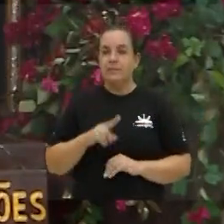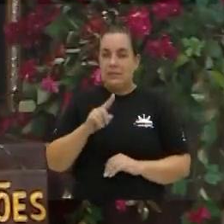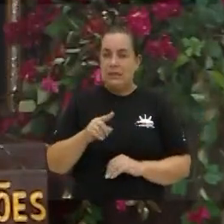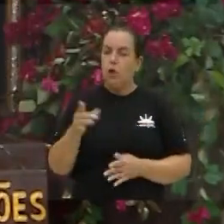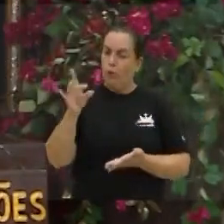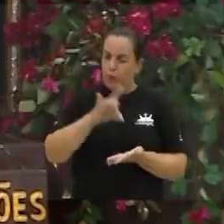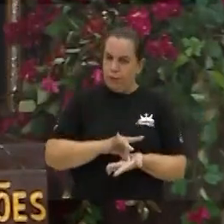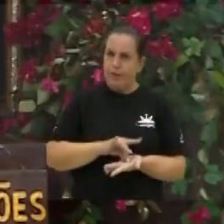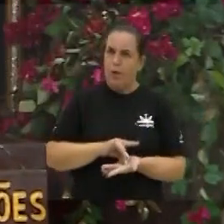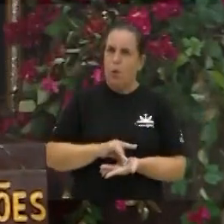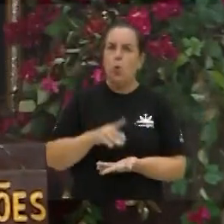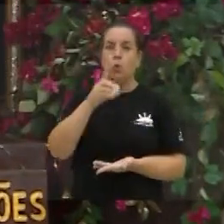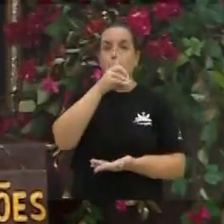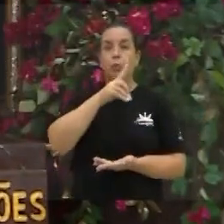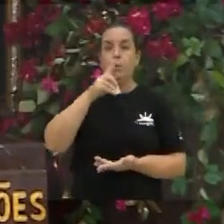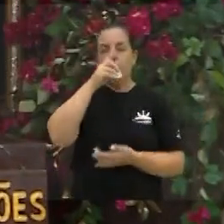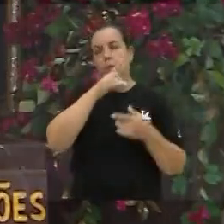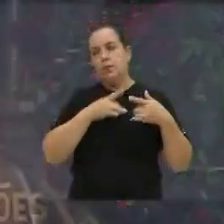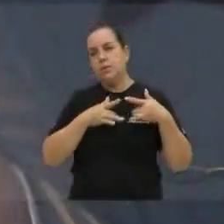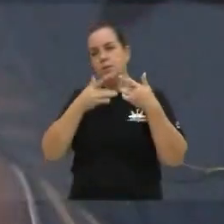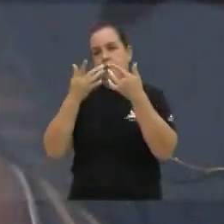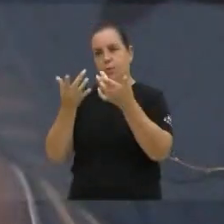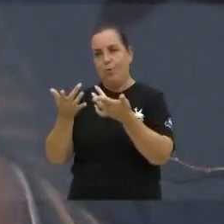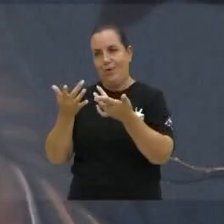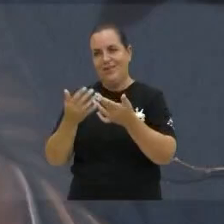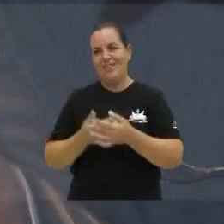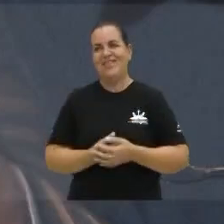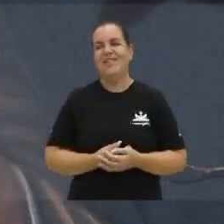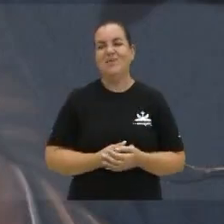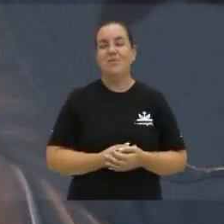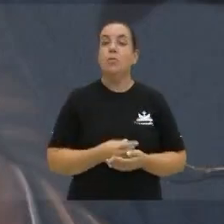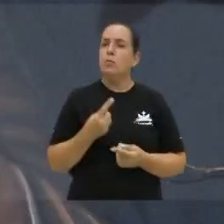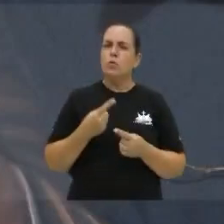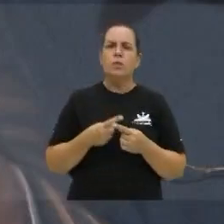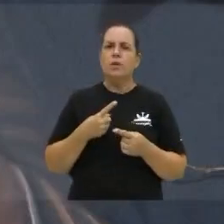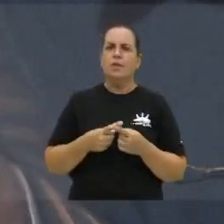estipula o domingo da misericórdia. Para quê?